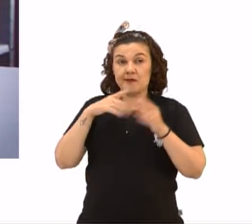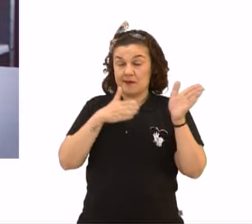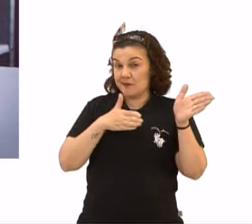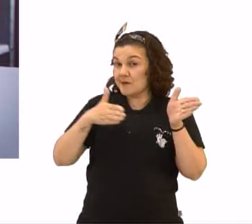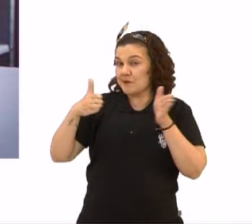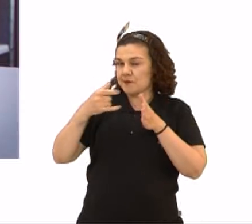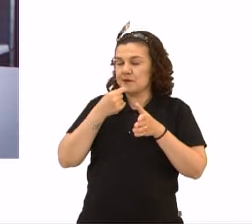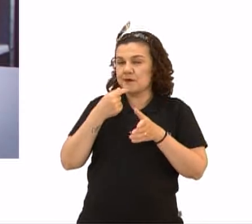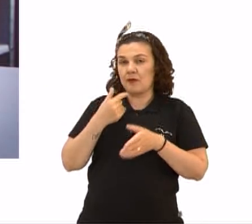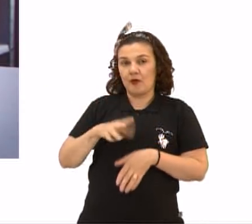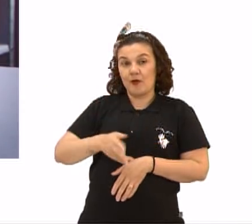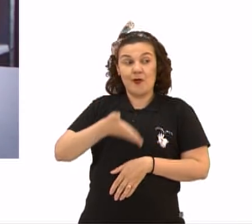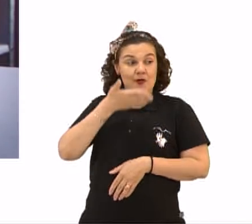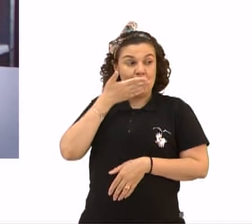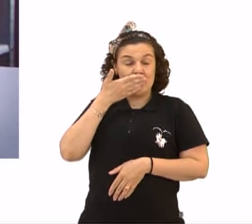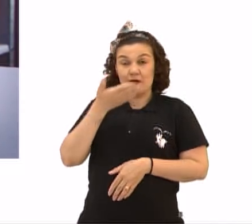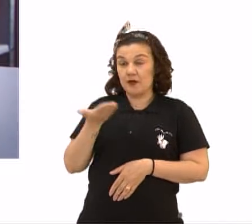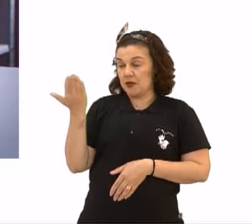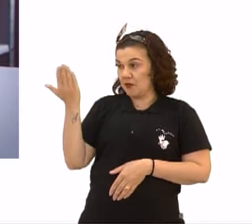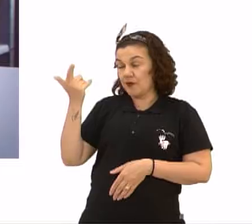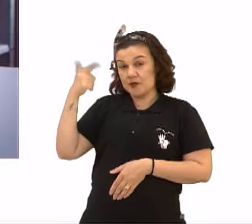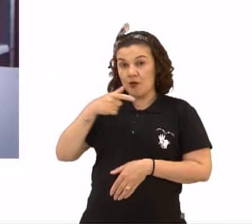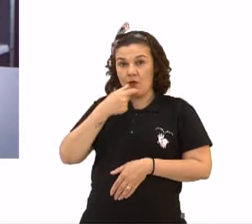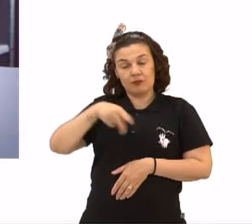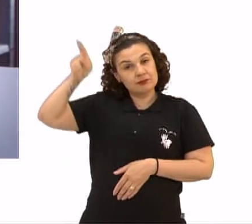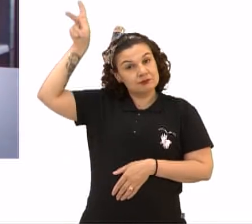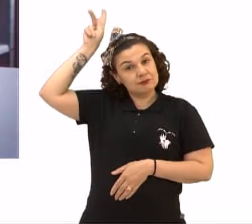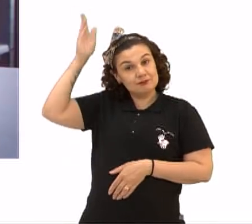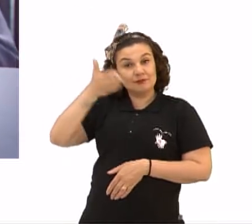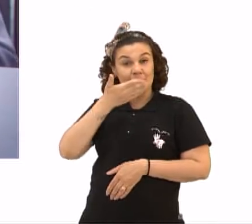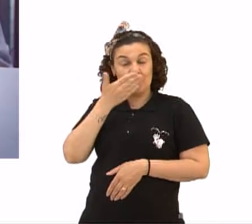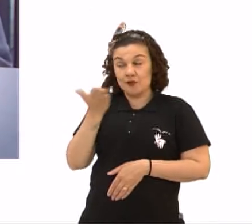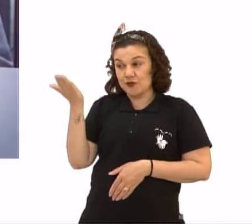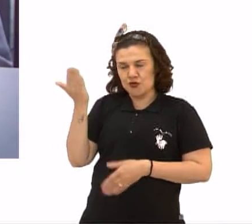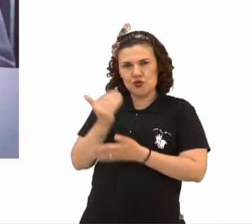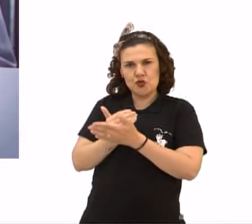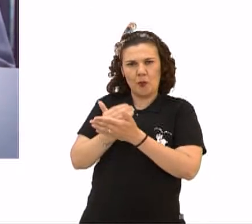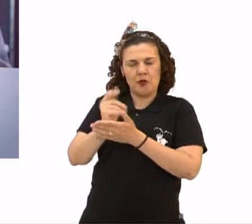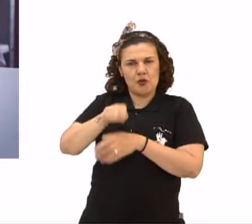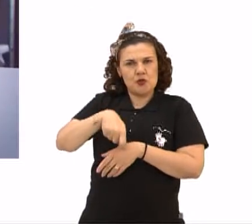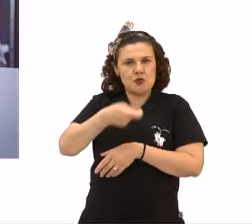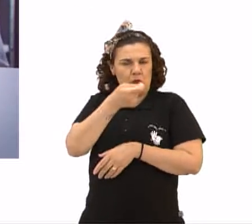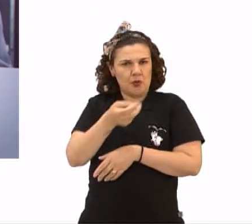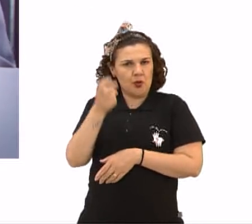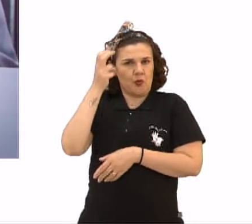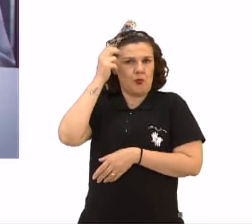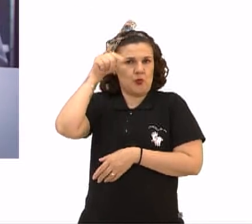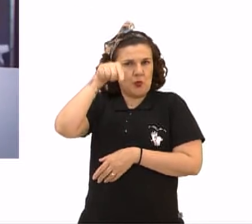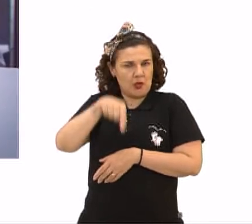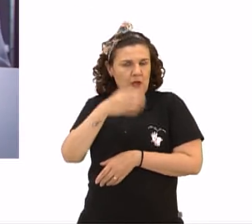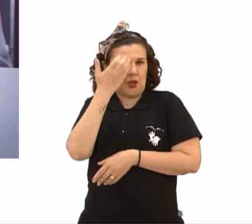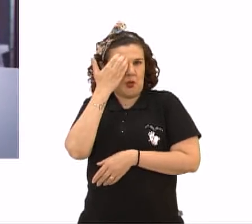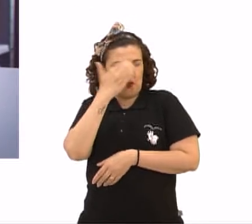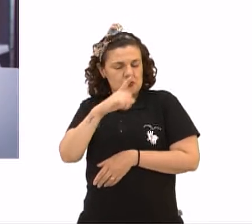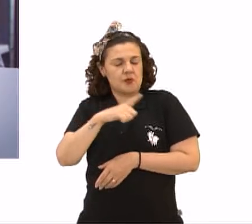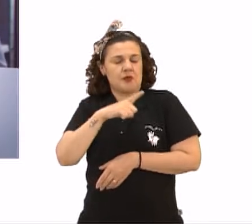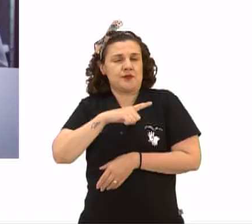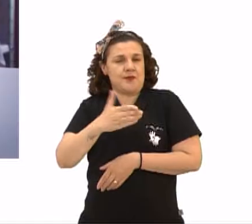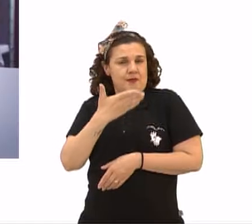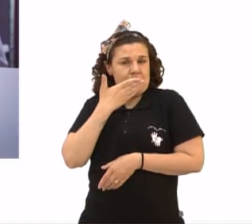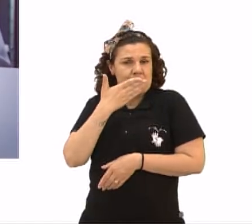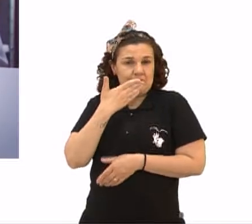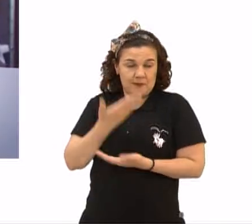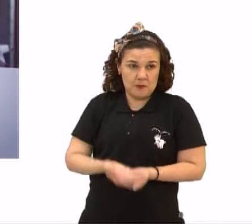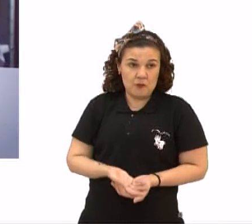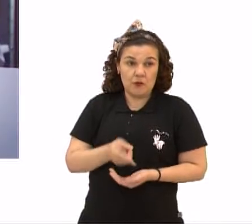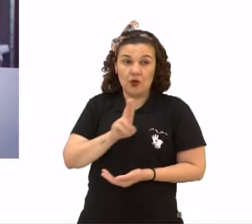aqui, né? Que é um indígena, que esse aqui daí, na verdade, a gente entrou na questão dos indígenas que viviam aqui em Curitiba, né? Até